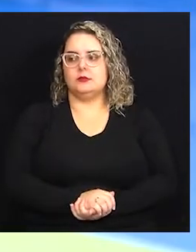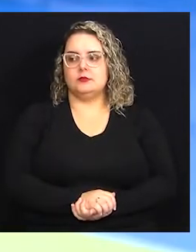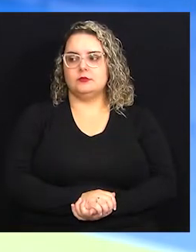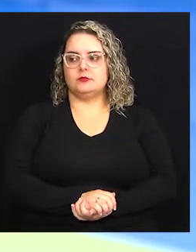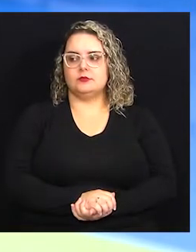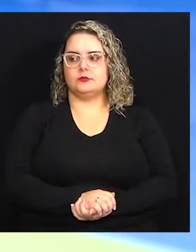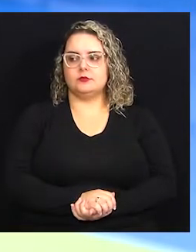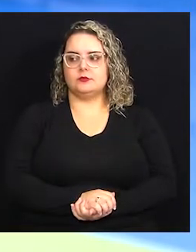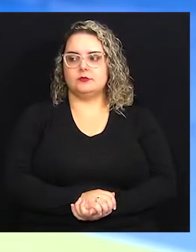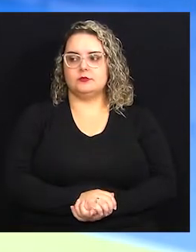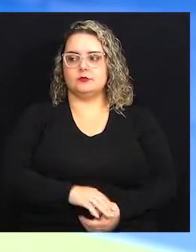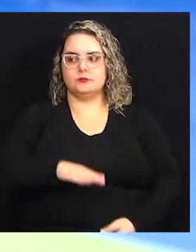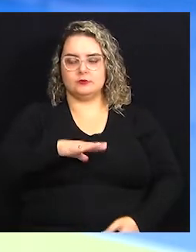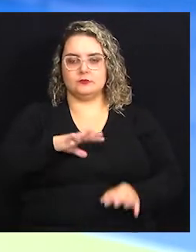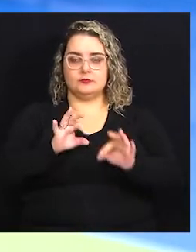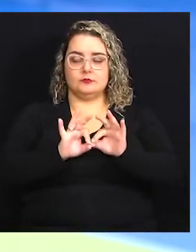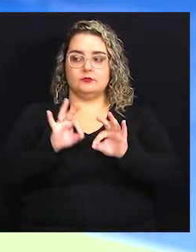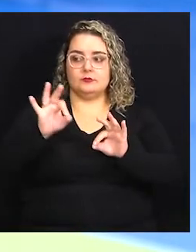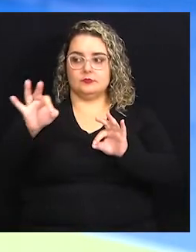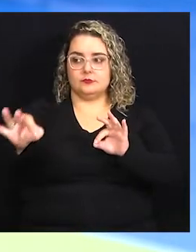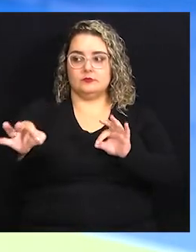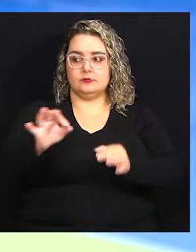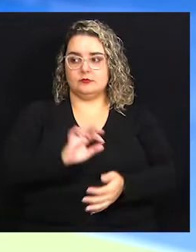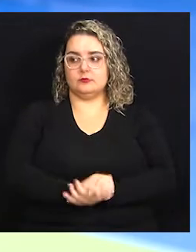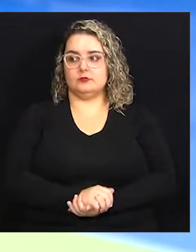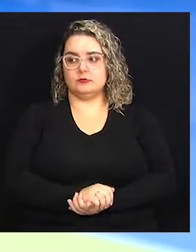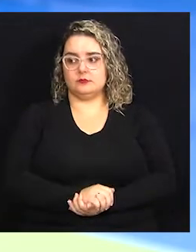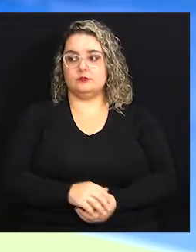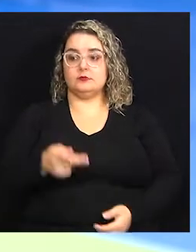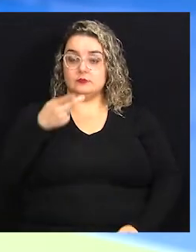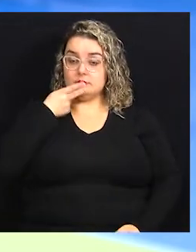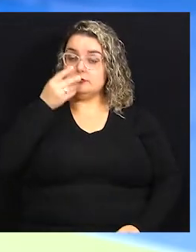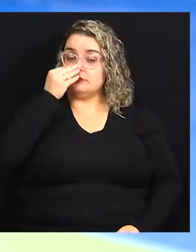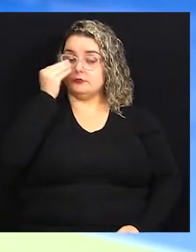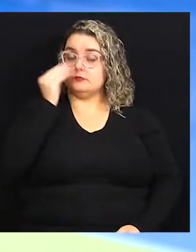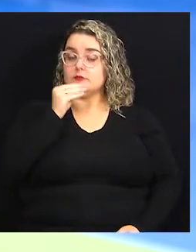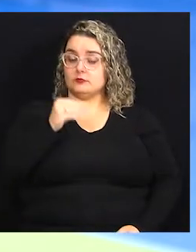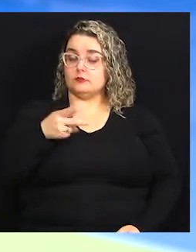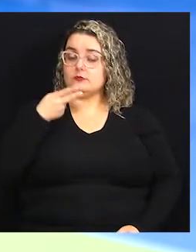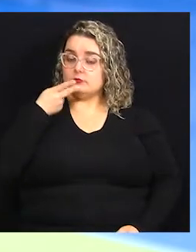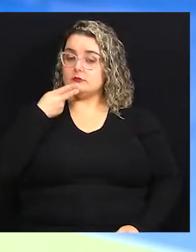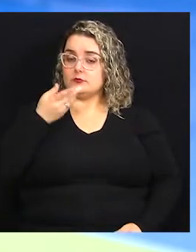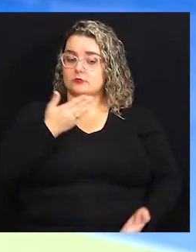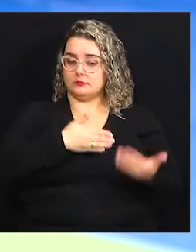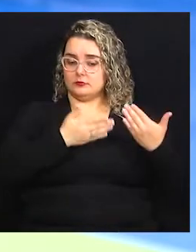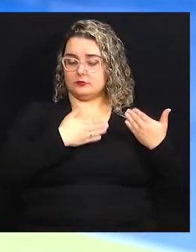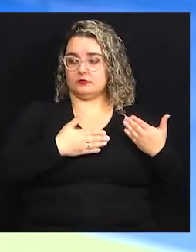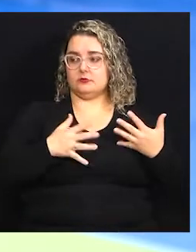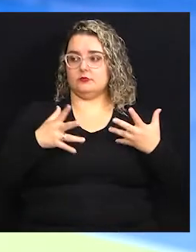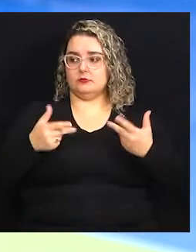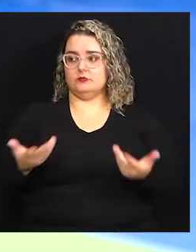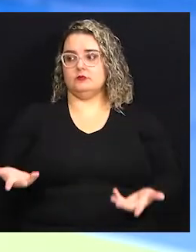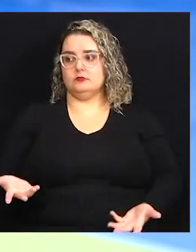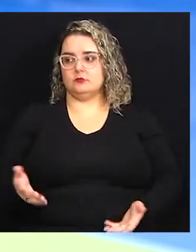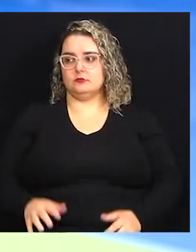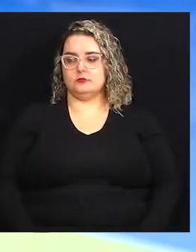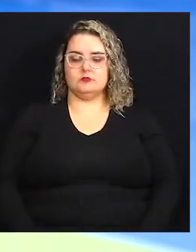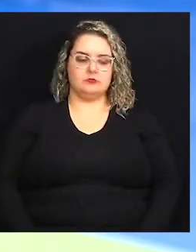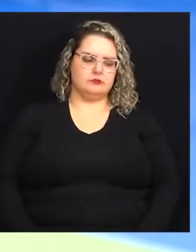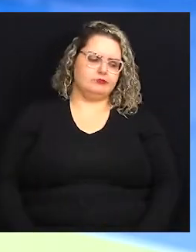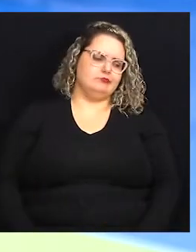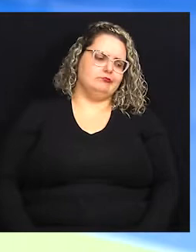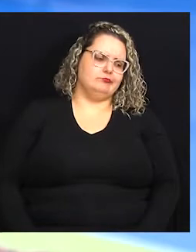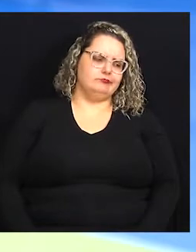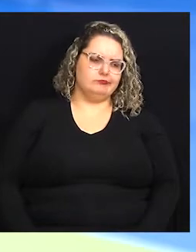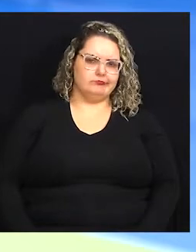E por ser uma cidade longe, ali onde eu bato para você da discriminação que a gente estava falando agora há pouco, todo mundo falava, mas